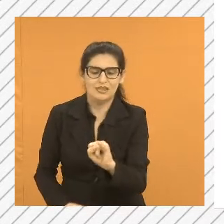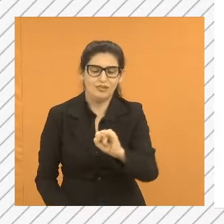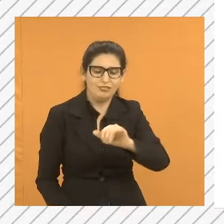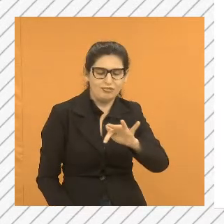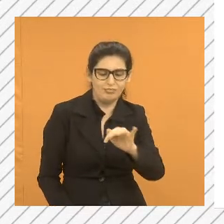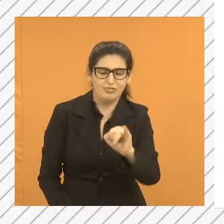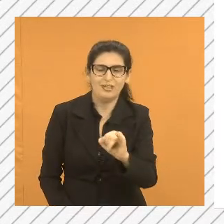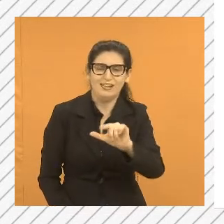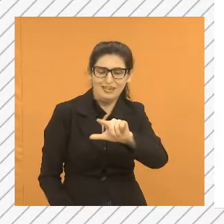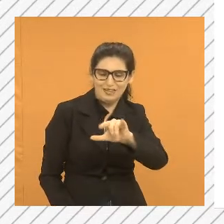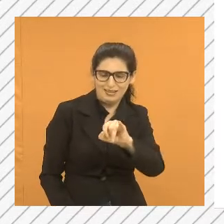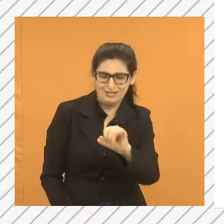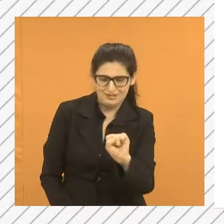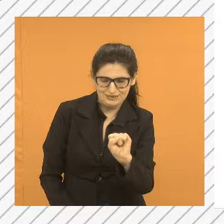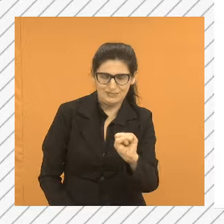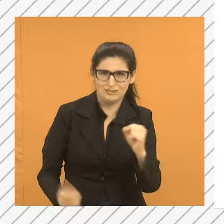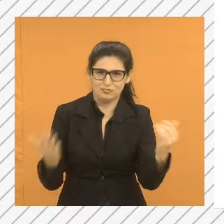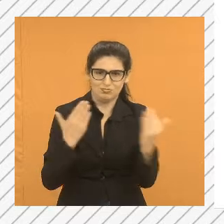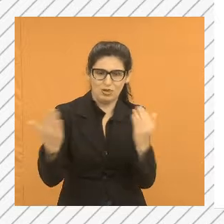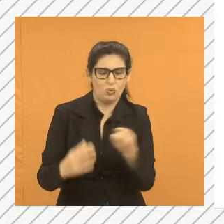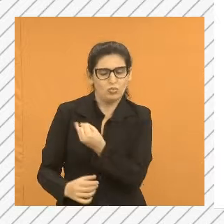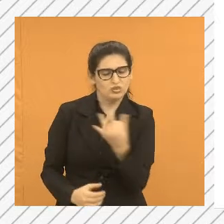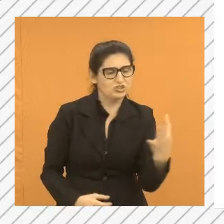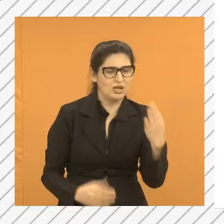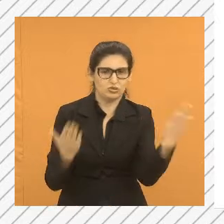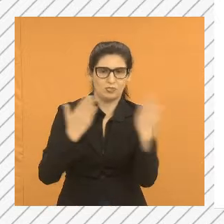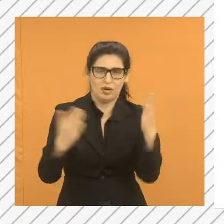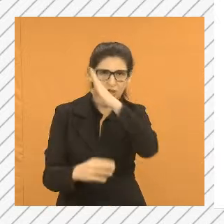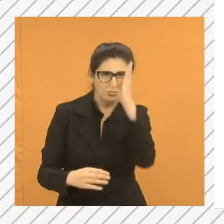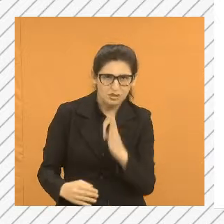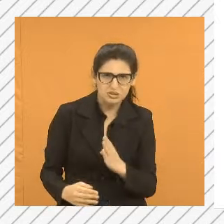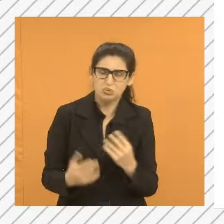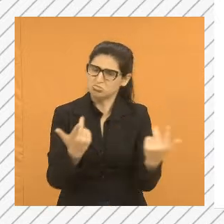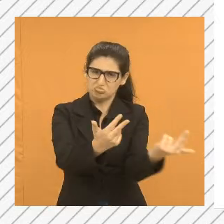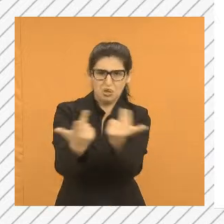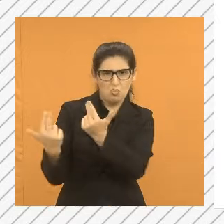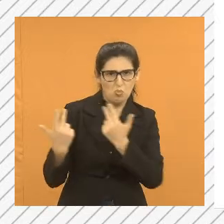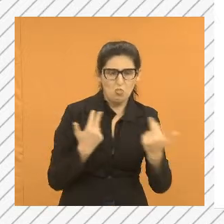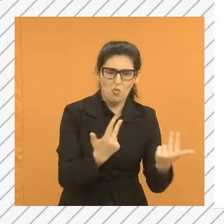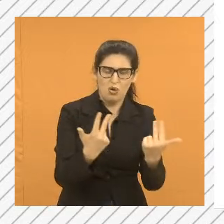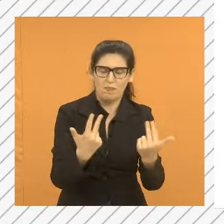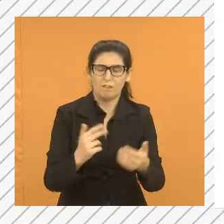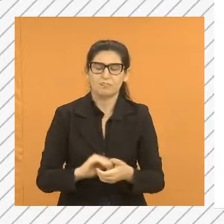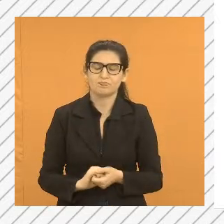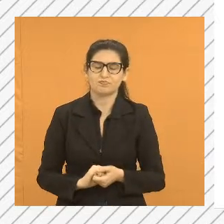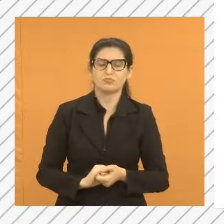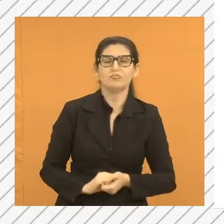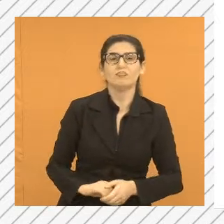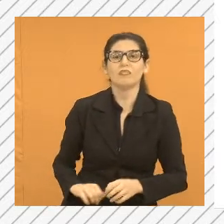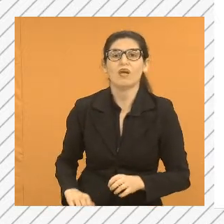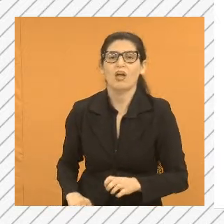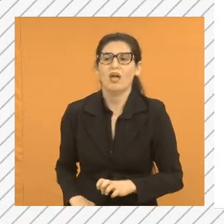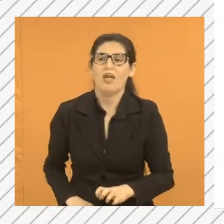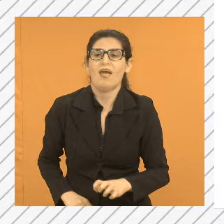Nas atividades de vigilância ambiental, o controle do Aedes aegypti,